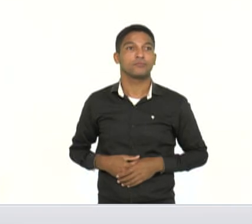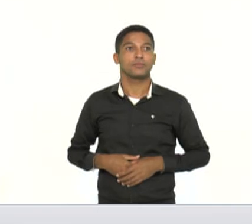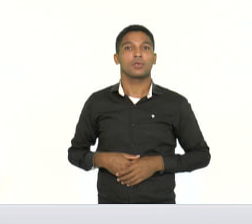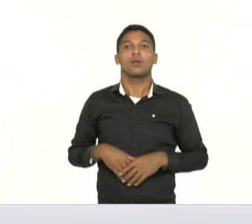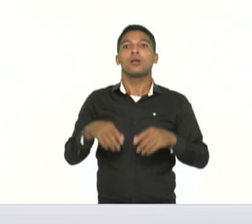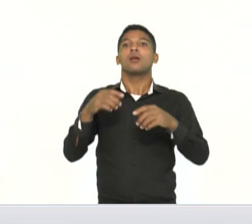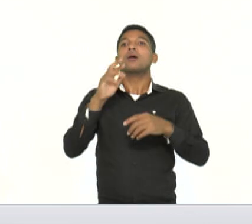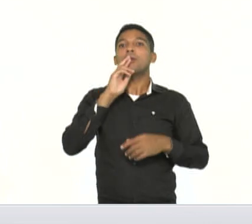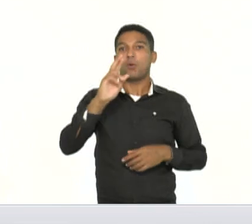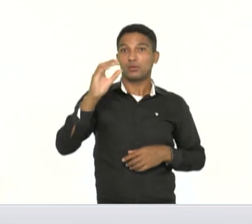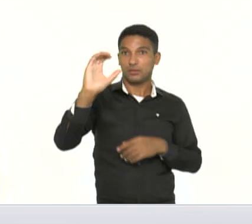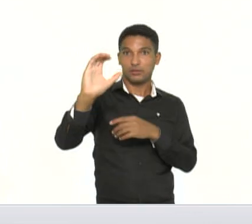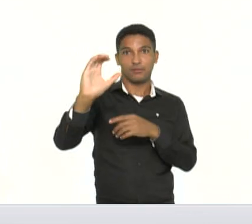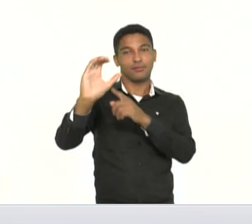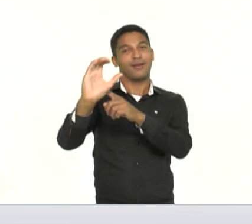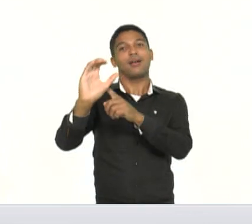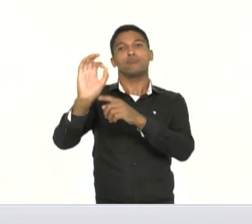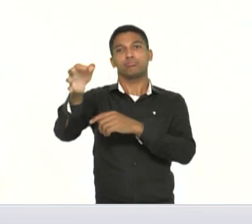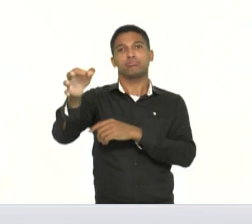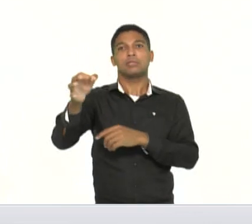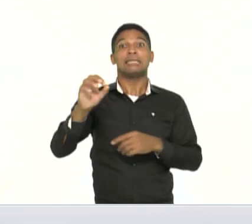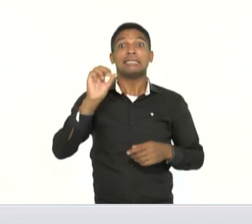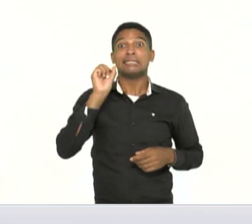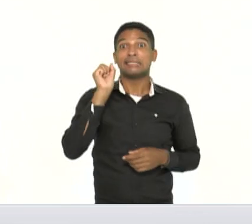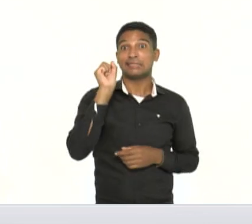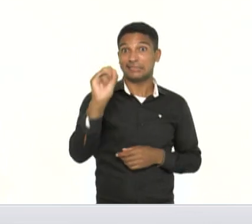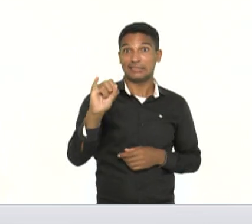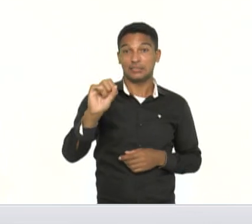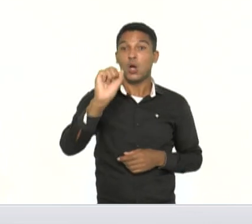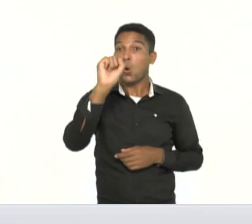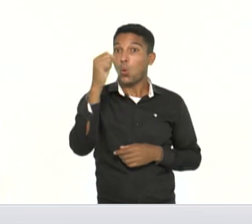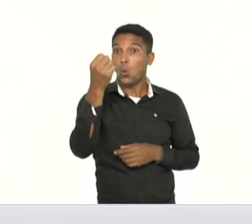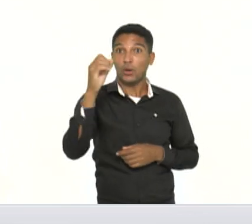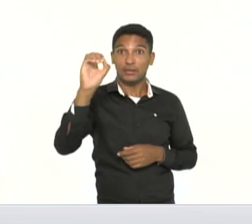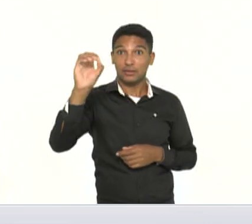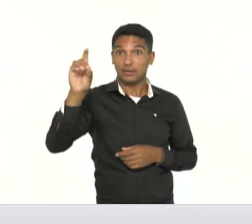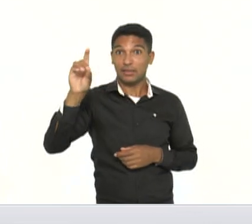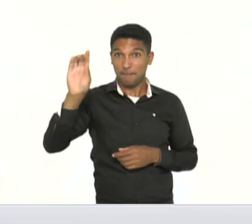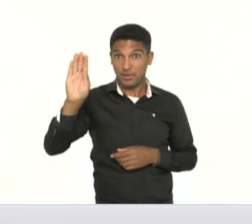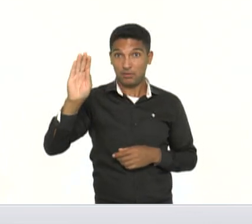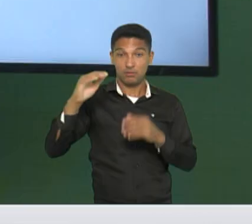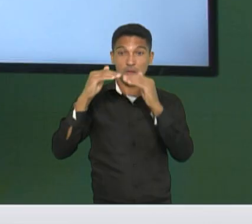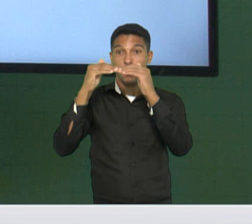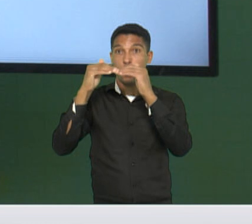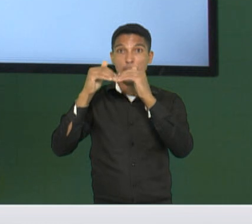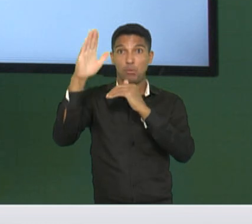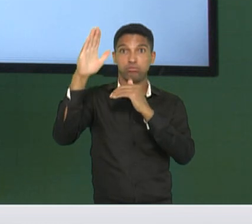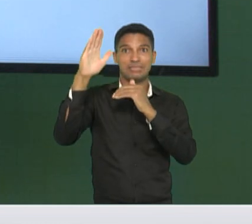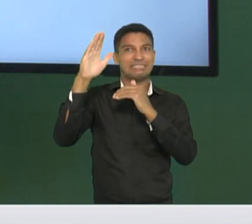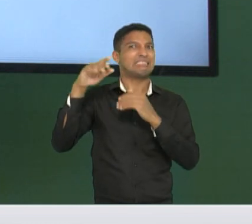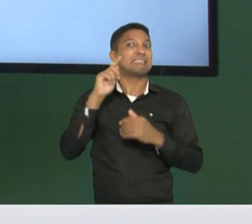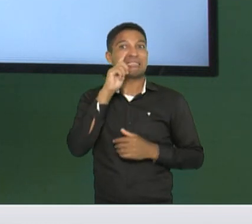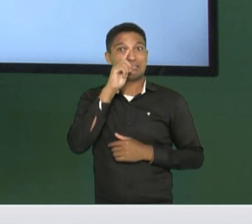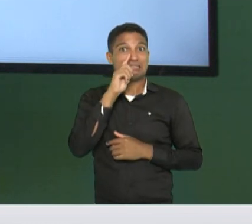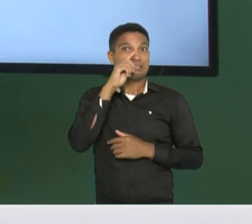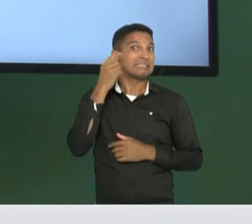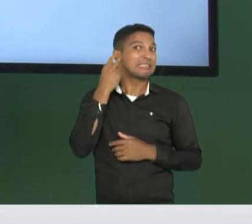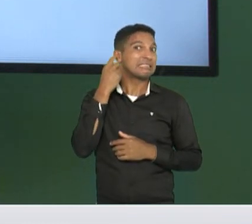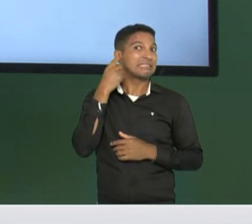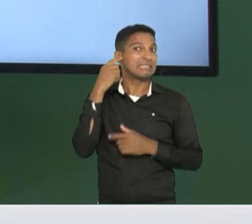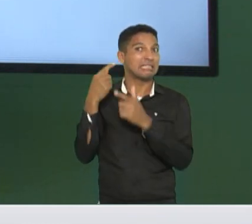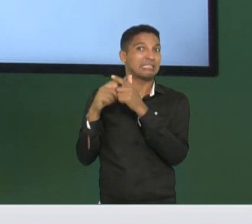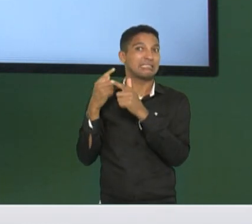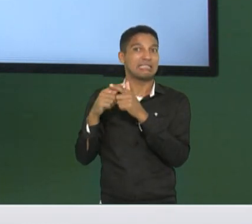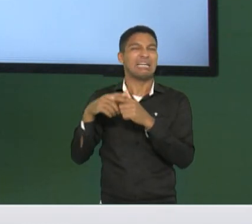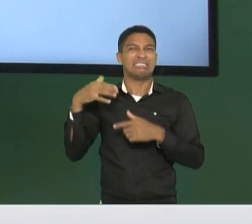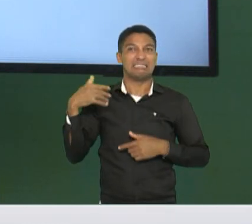Se passar de 80 decibéis já é perigoso. Olha o que dizem as outras, ó. 50 decibéis já é perigoso. Não,